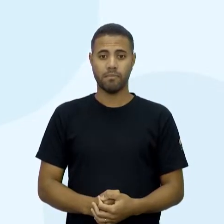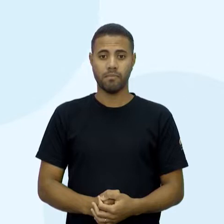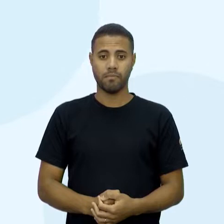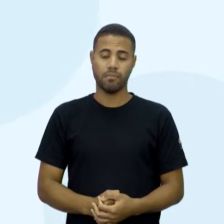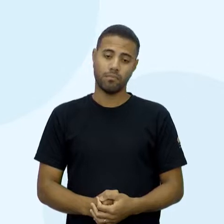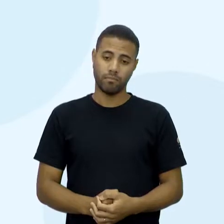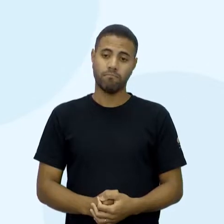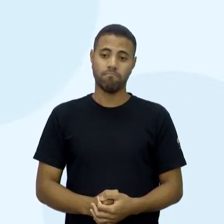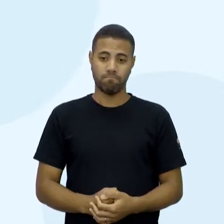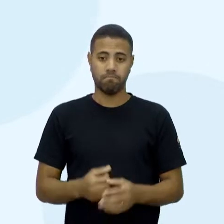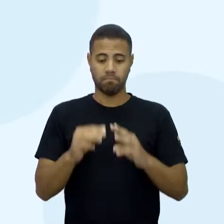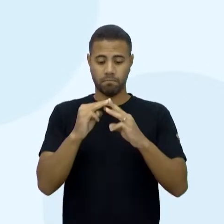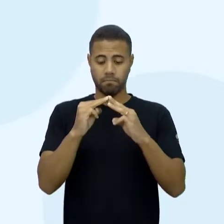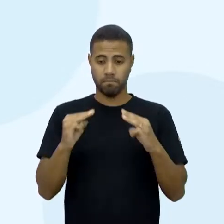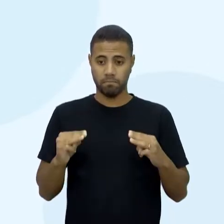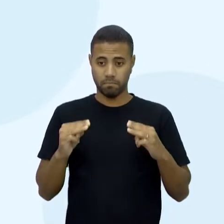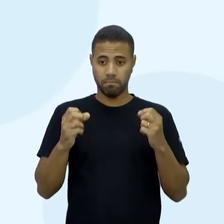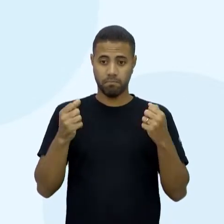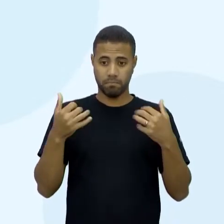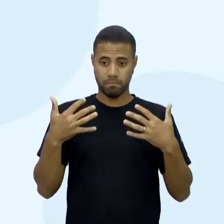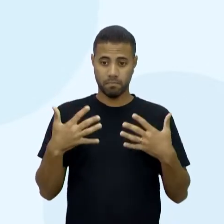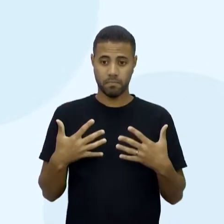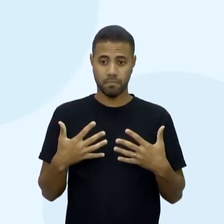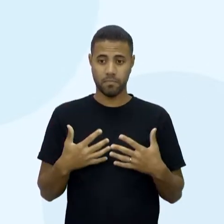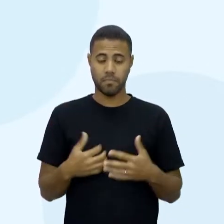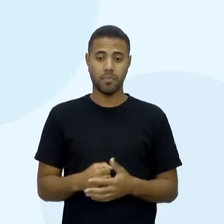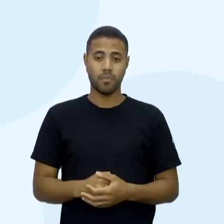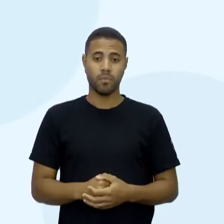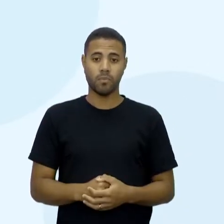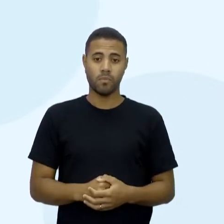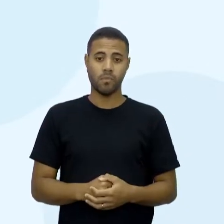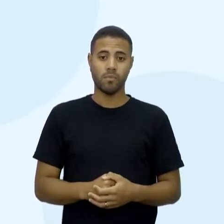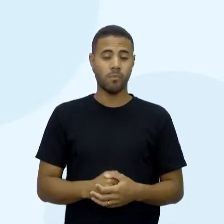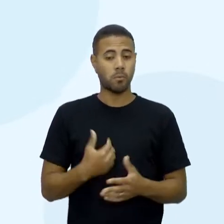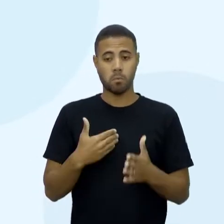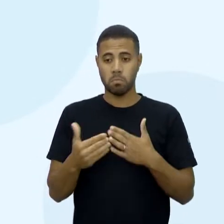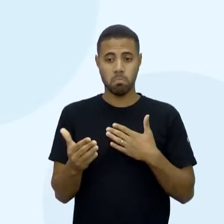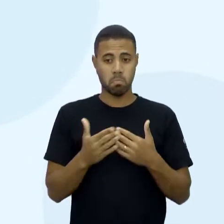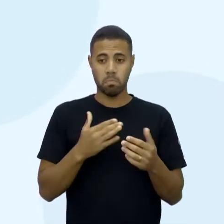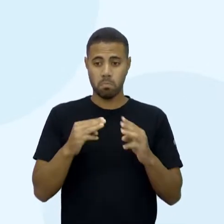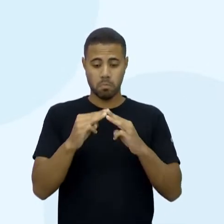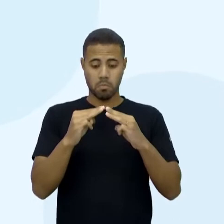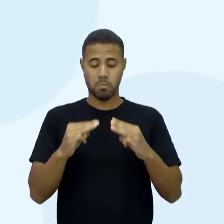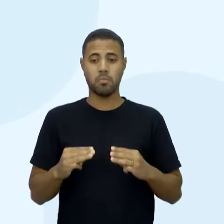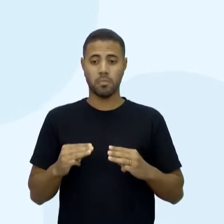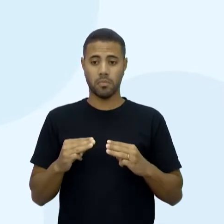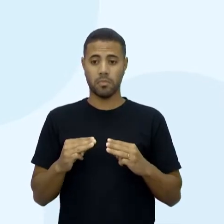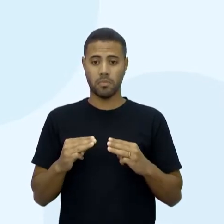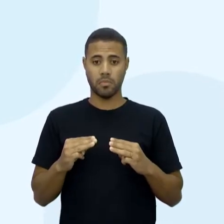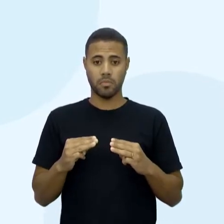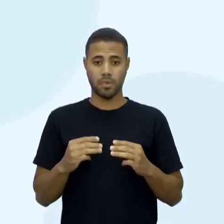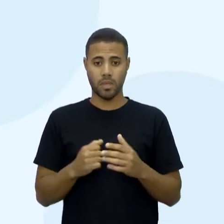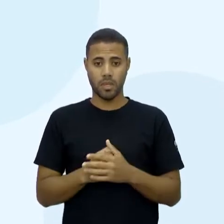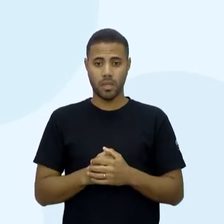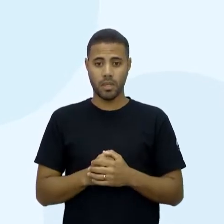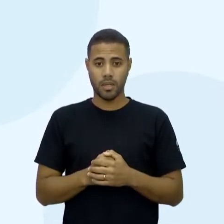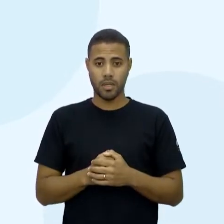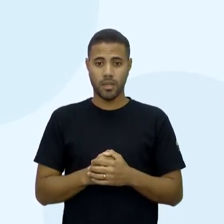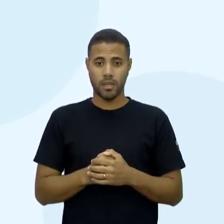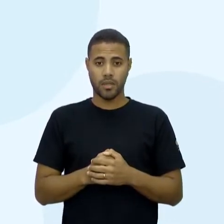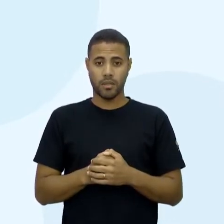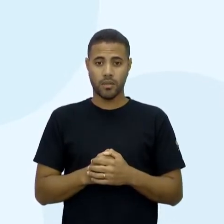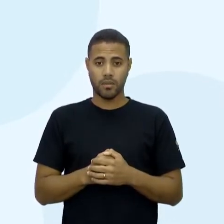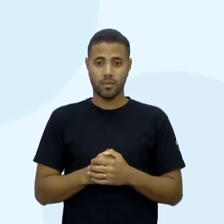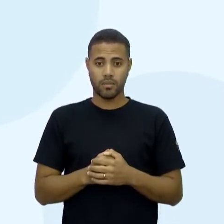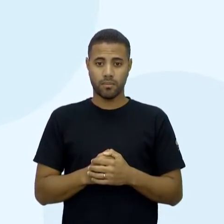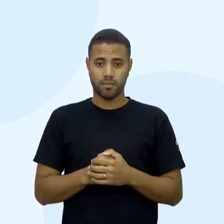Museu, vamos para a definição de um museu. O que é um museu? Qualquer museu é, na definição, né,